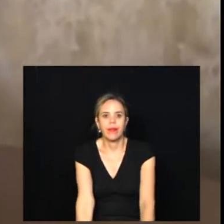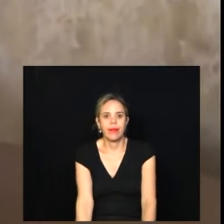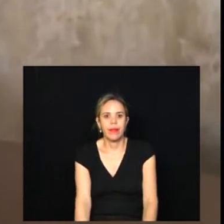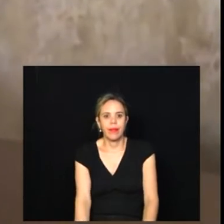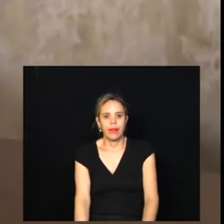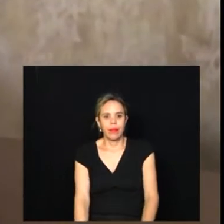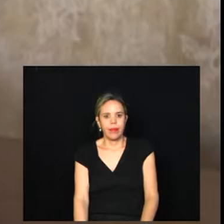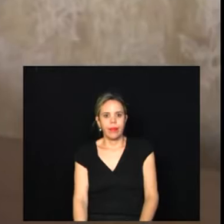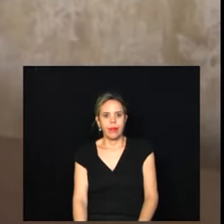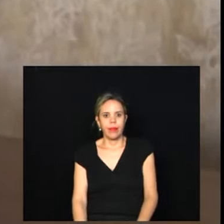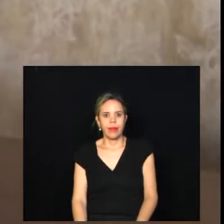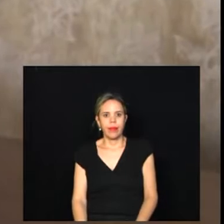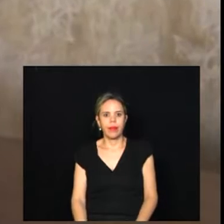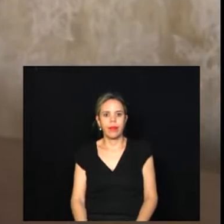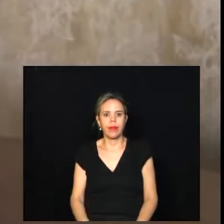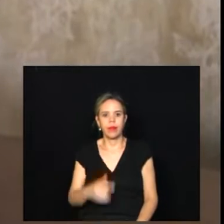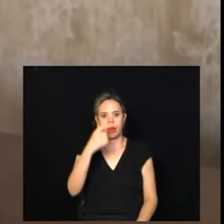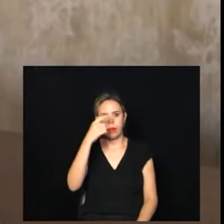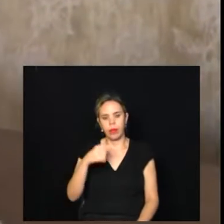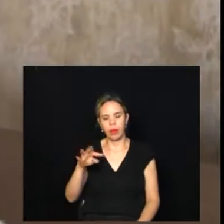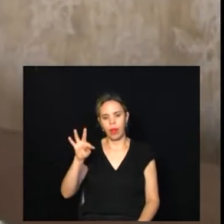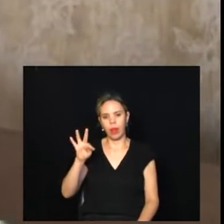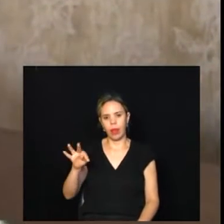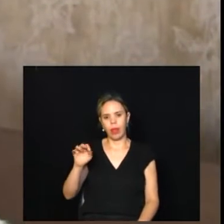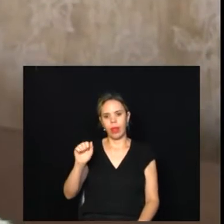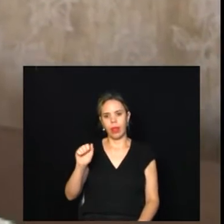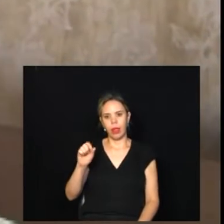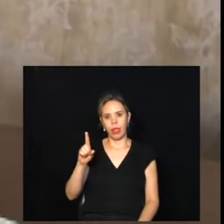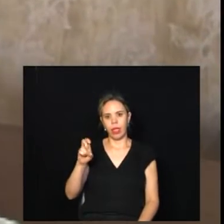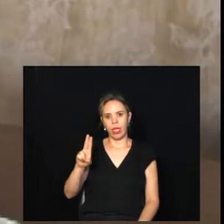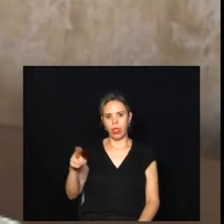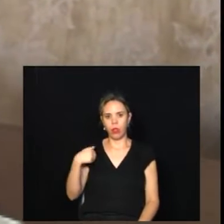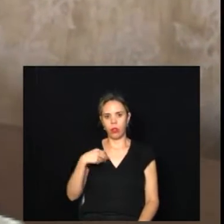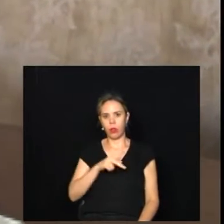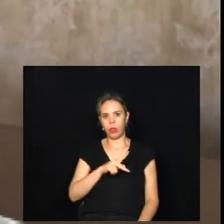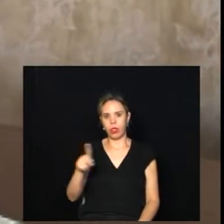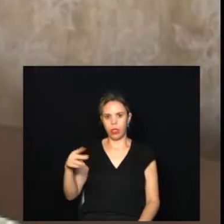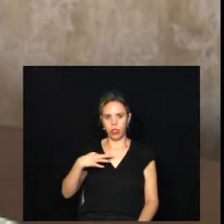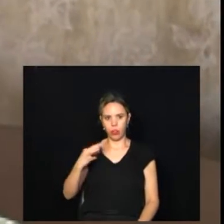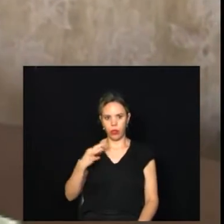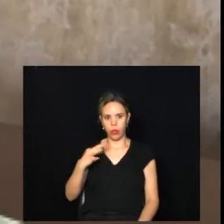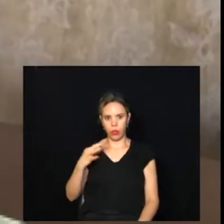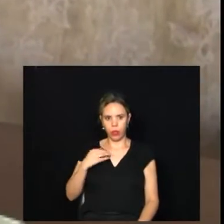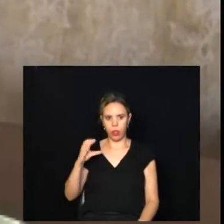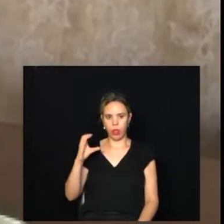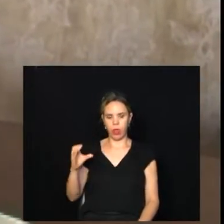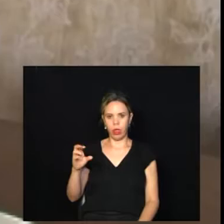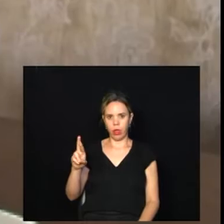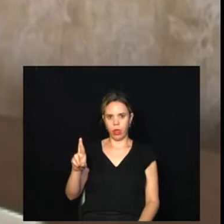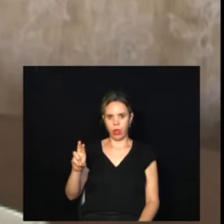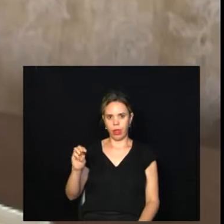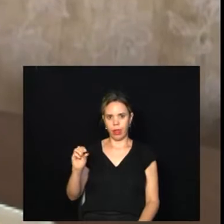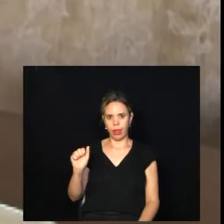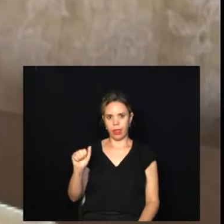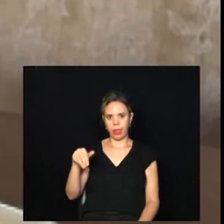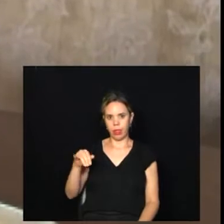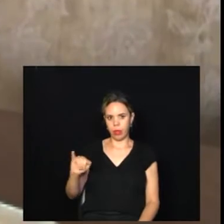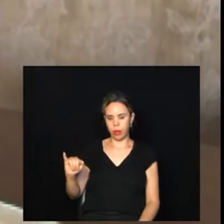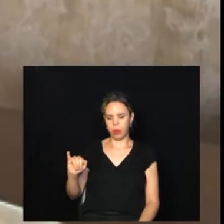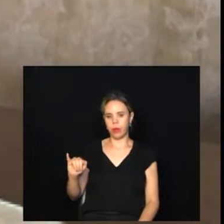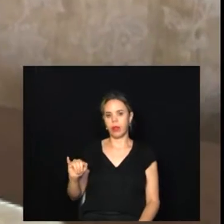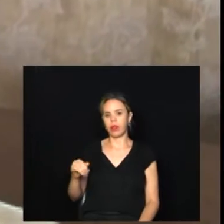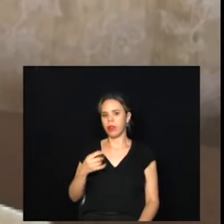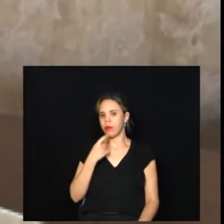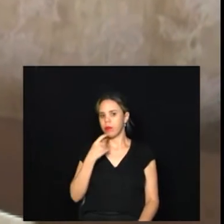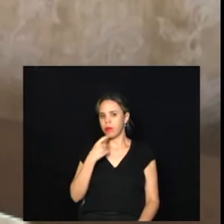Meu nome é Tadeu Santo Mauro e eu sou presidente voluntário do CRAMI Campinas. Queria desde já